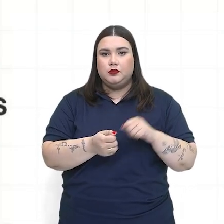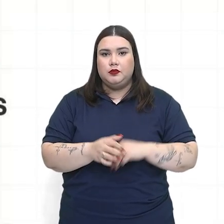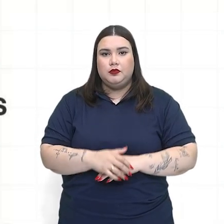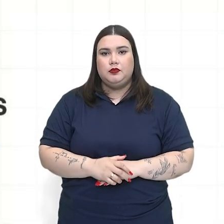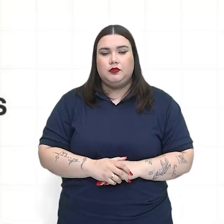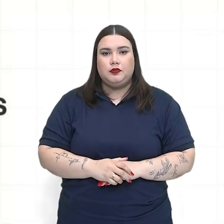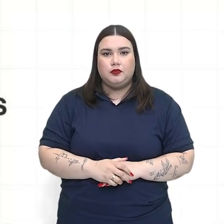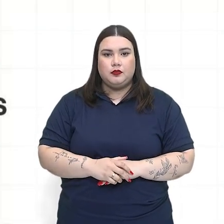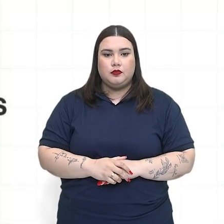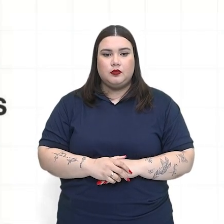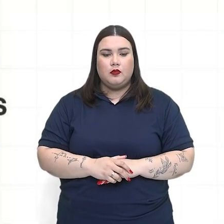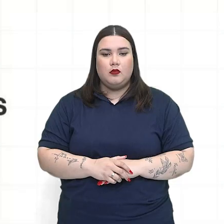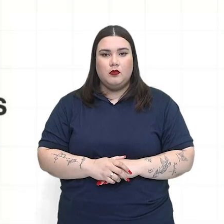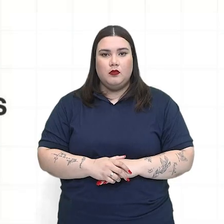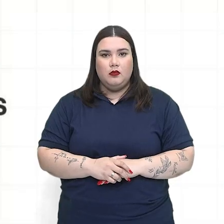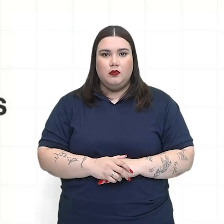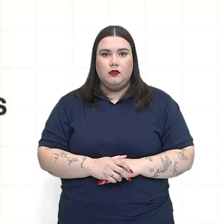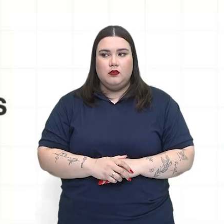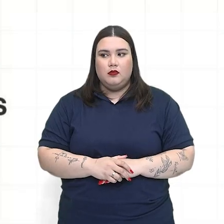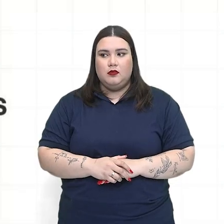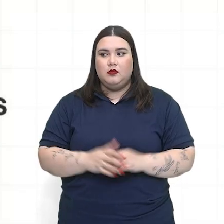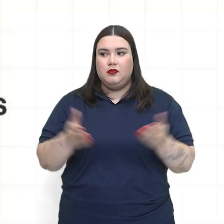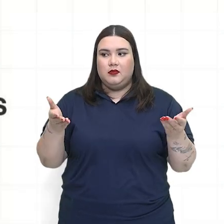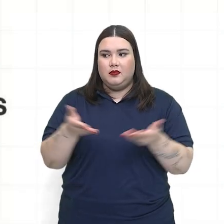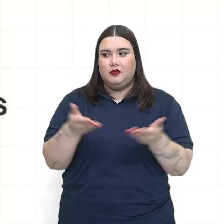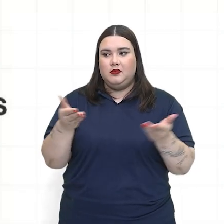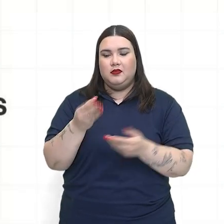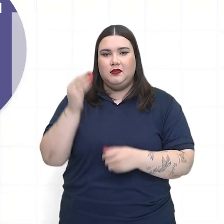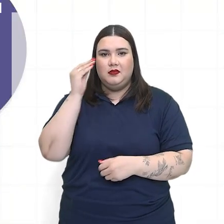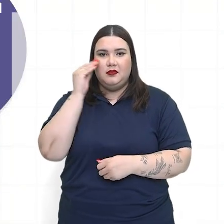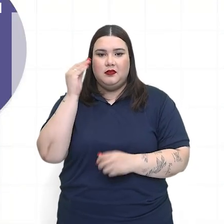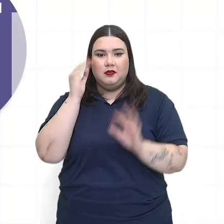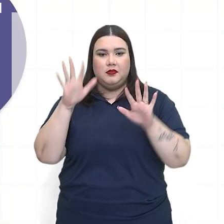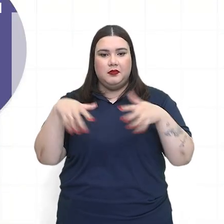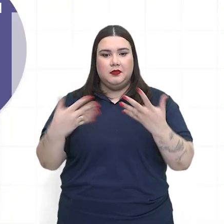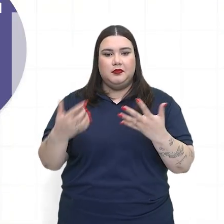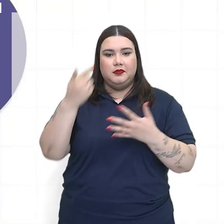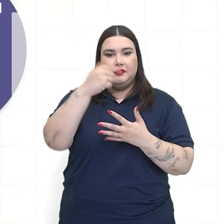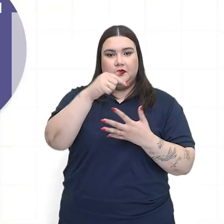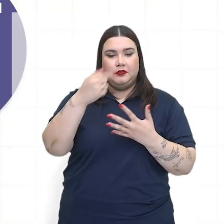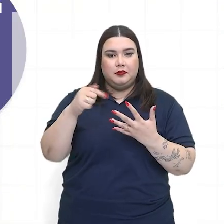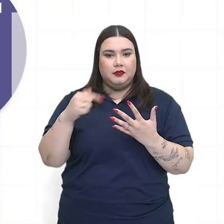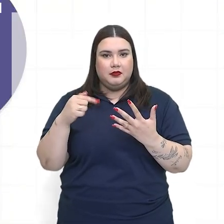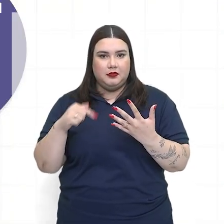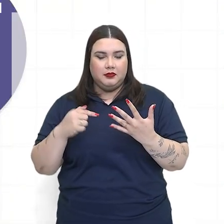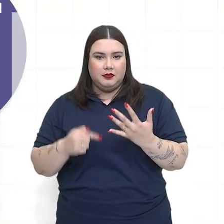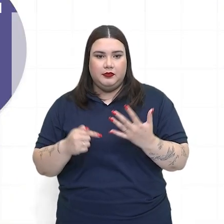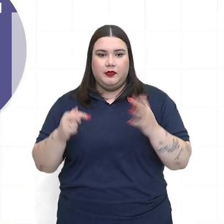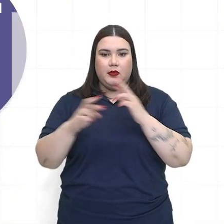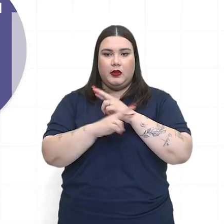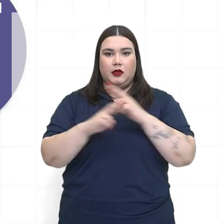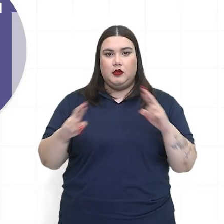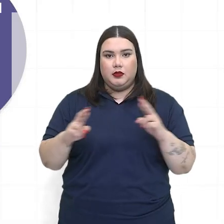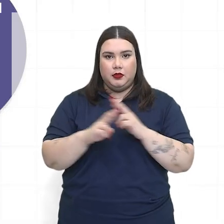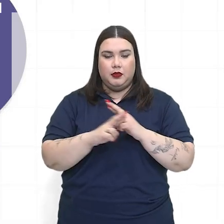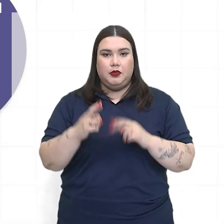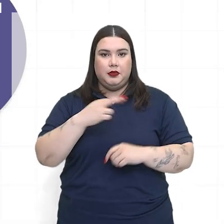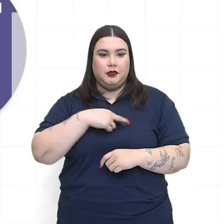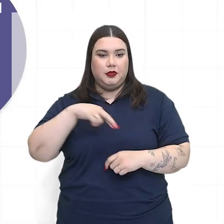isso. E aqui eu quero te convidar a ver quais são os pontos convergentes entre as